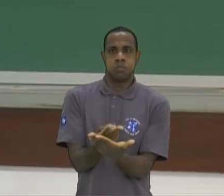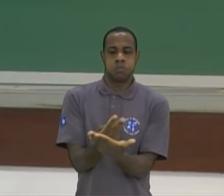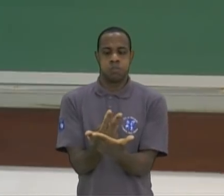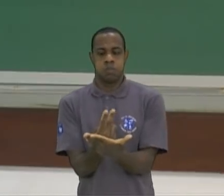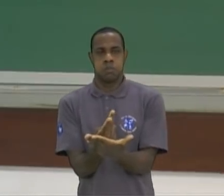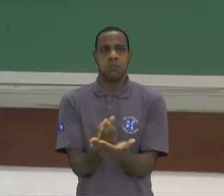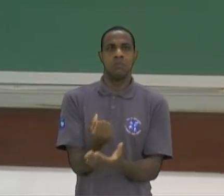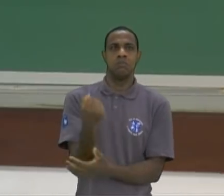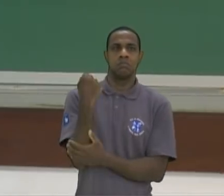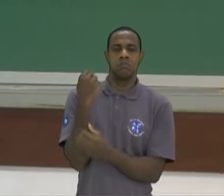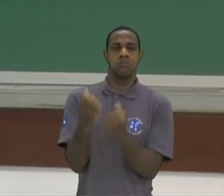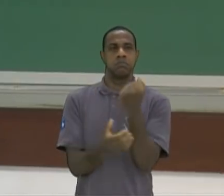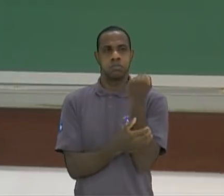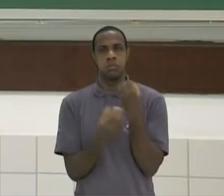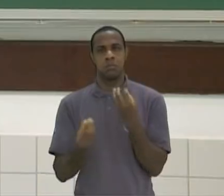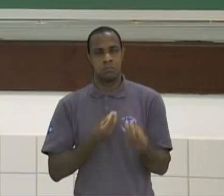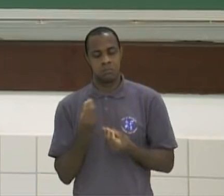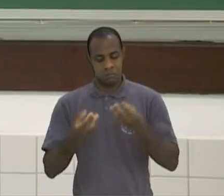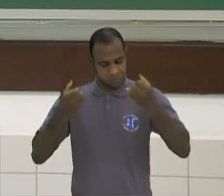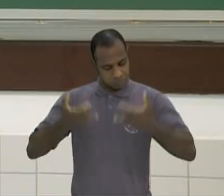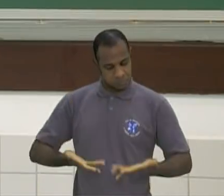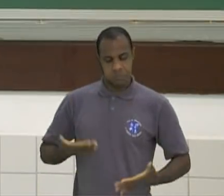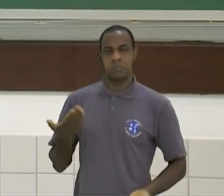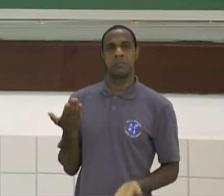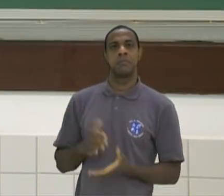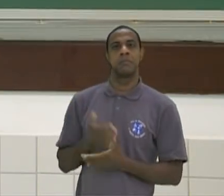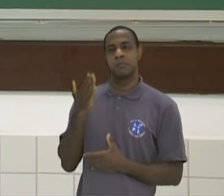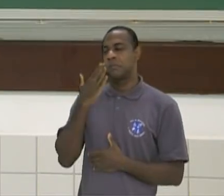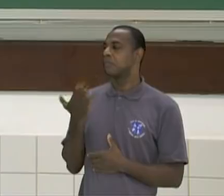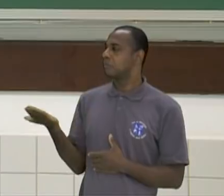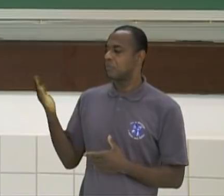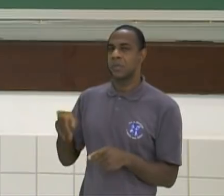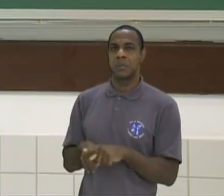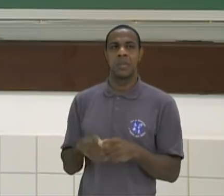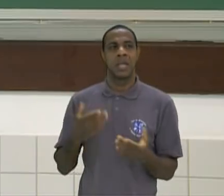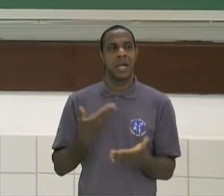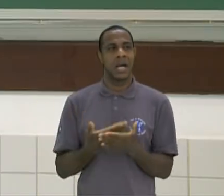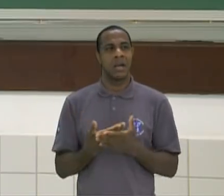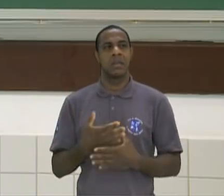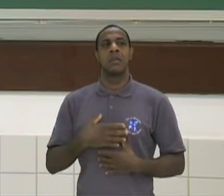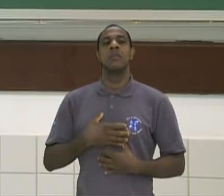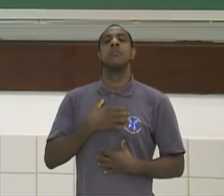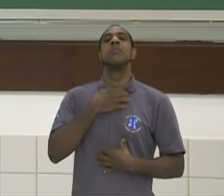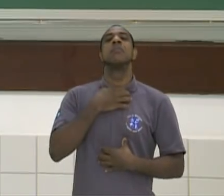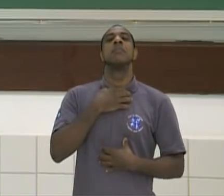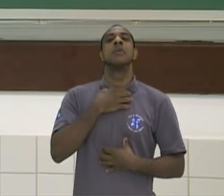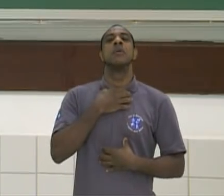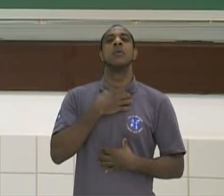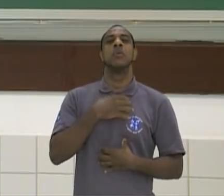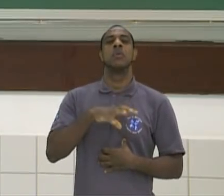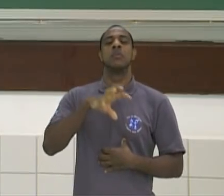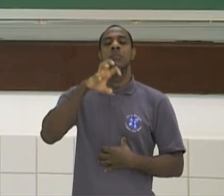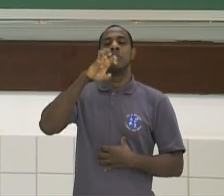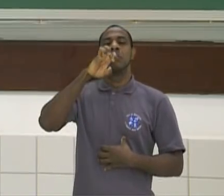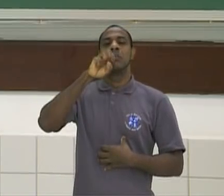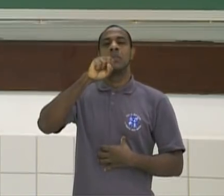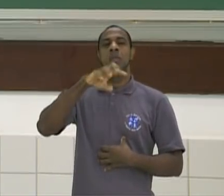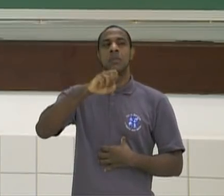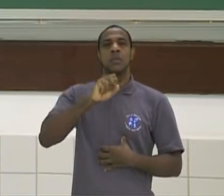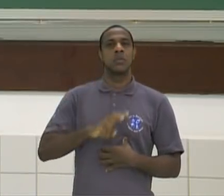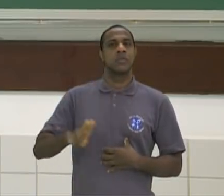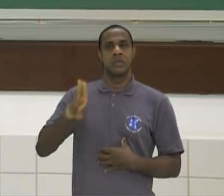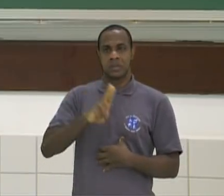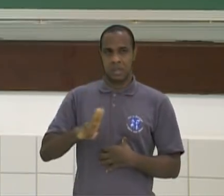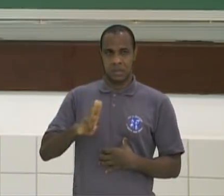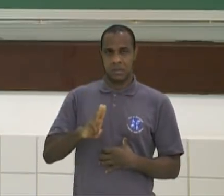dizem respeito ao conteúdo, né? Então como nós vimos lá na aula de respiração, a respiração é muito utilizada em